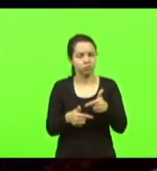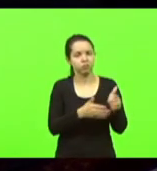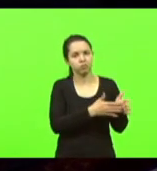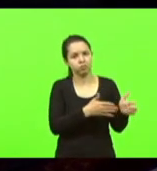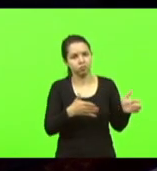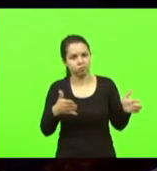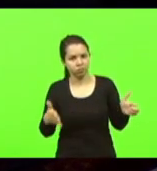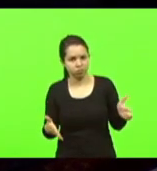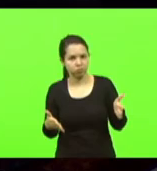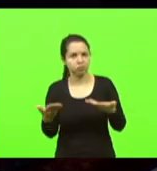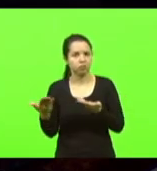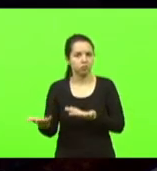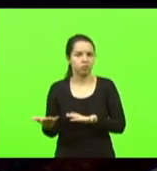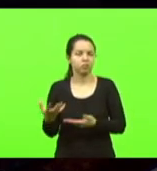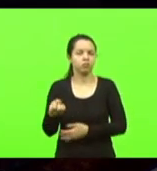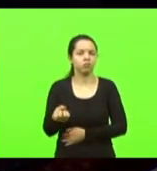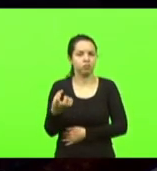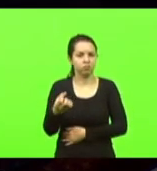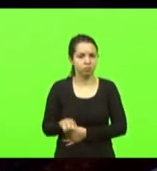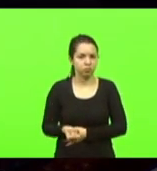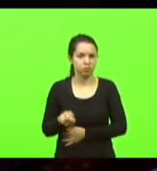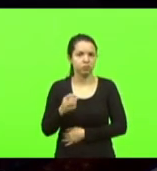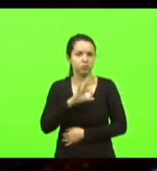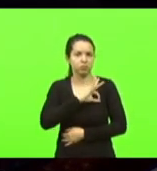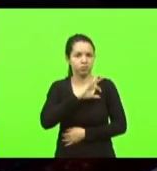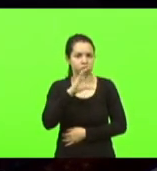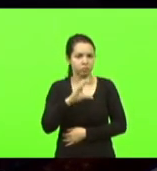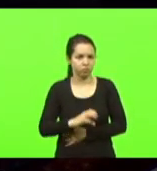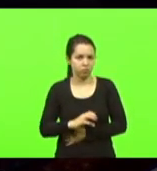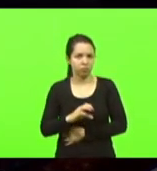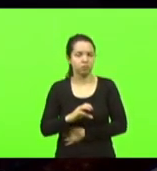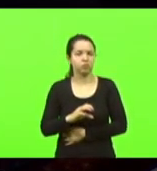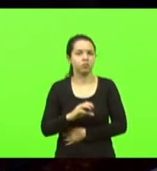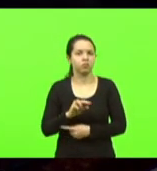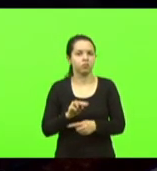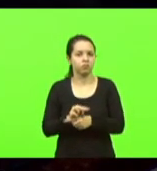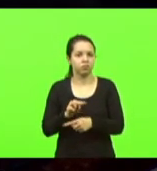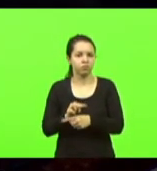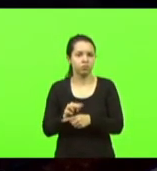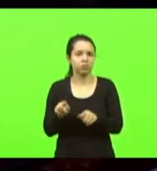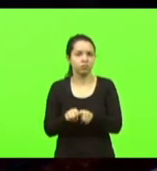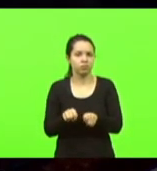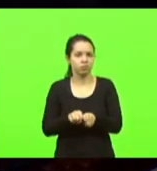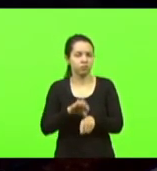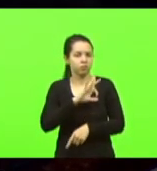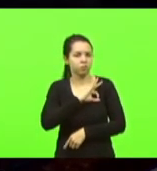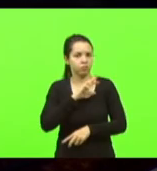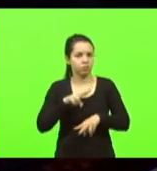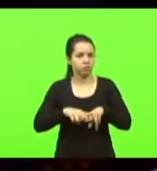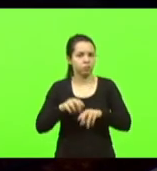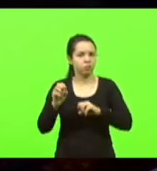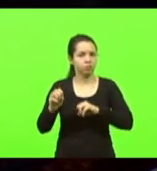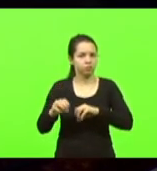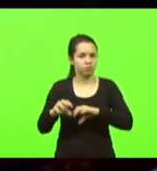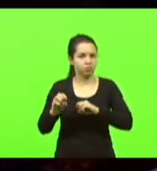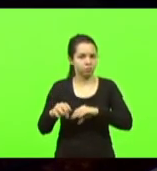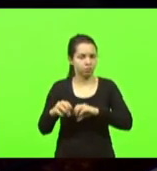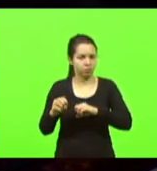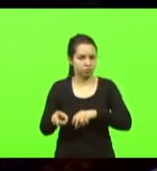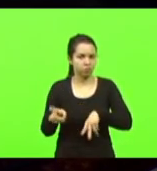policiais civis peritos policiais penais e agentes socioeducativos somando-se a isso